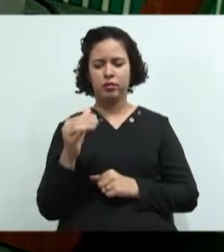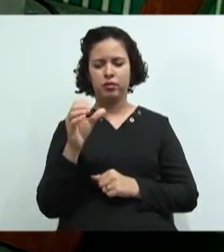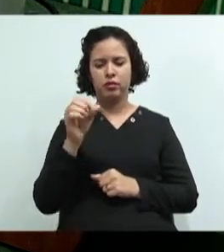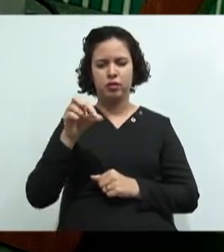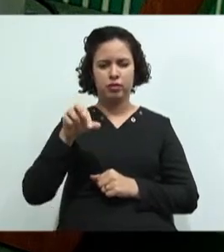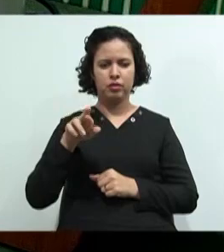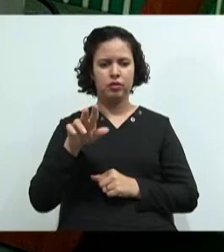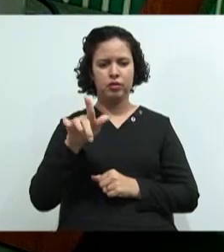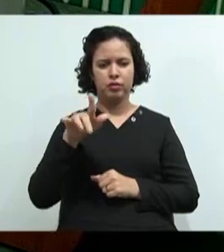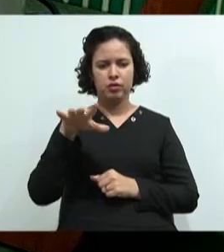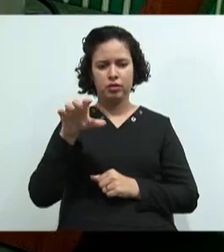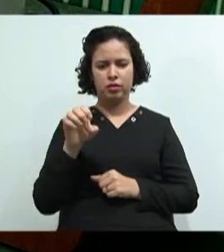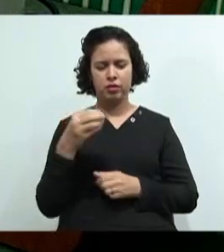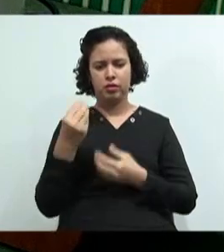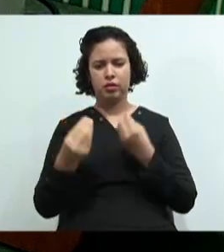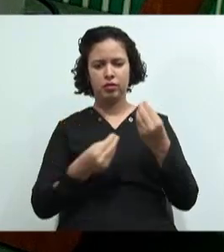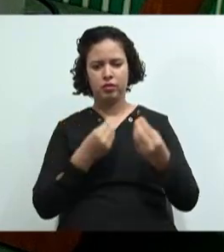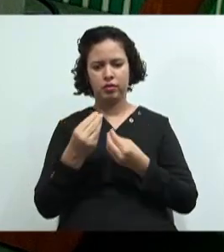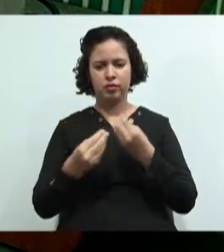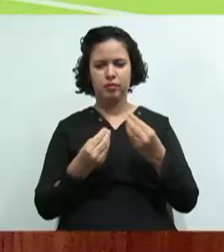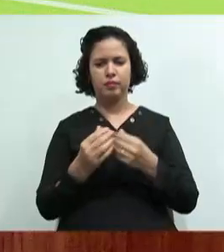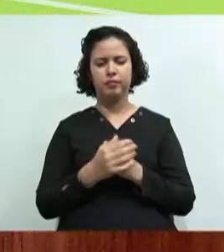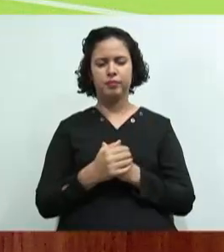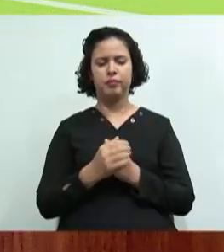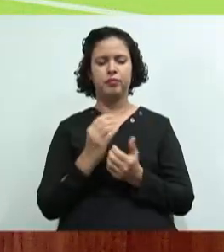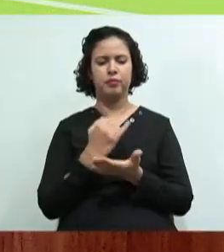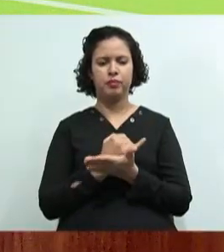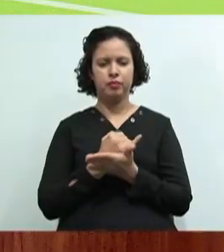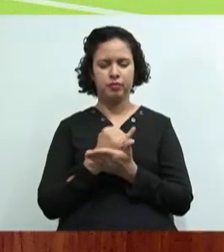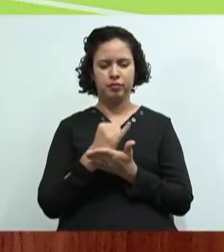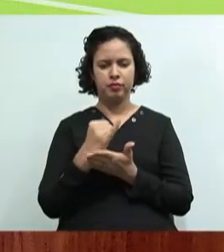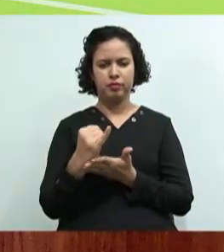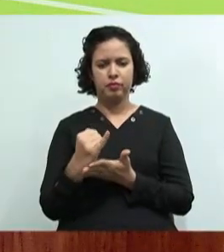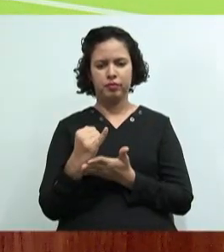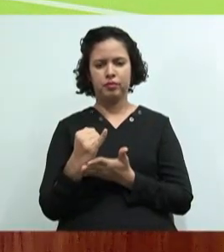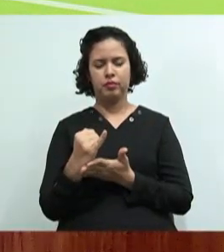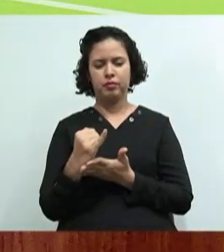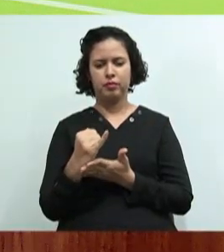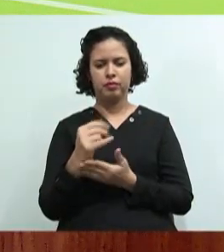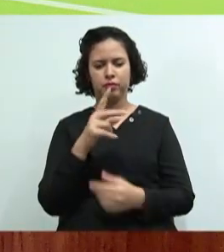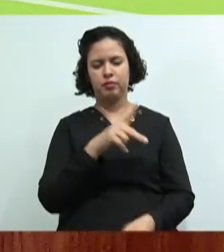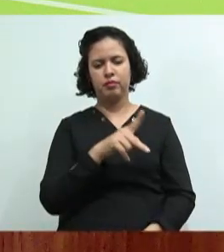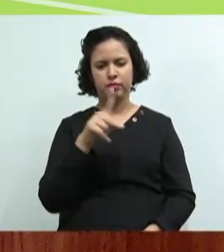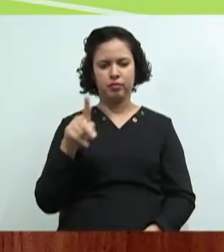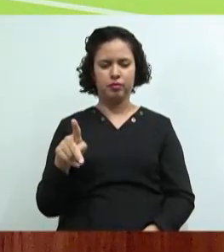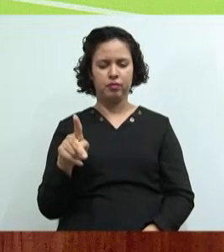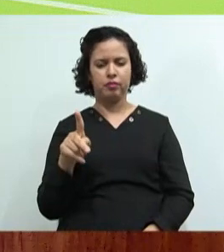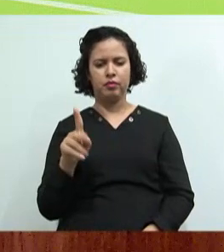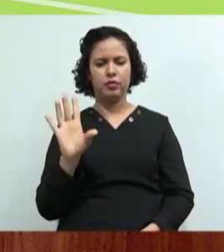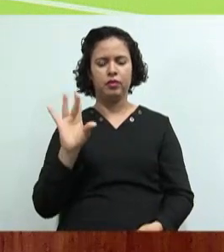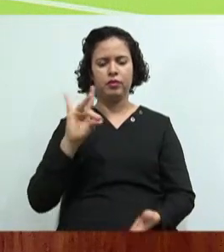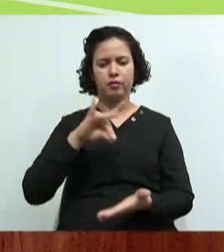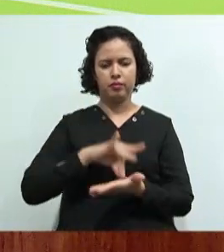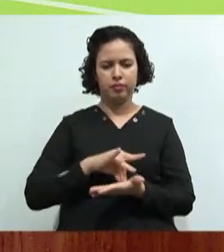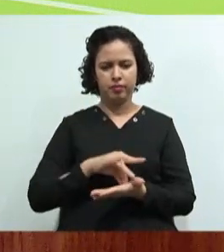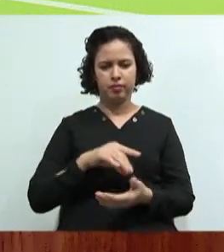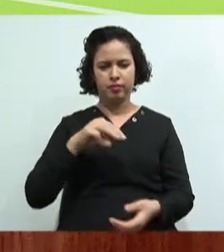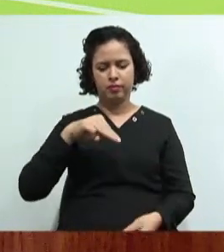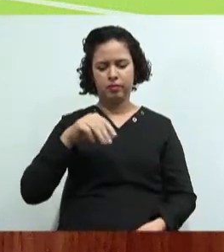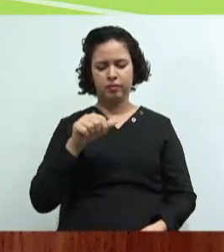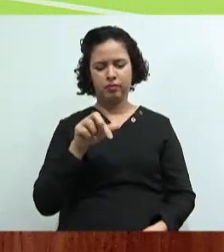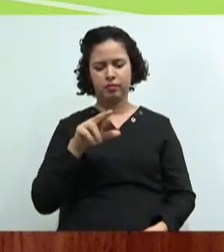aí, professor? Vamos lá. Eu queria inicialmente mandar um abraço aqui, professor Alberto, para a nossa professora presencial, Maria